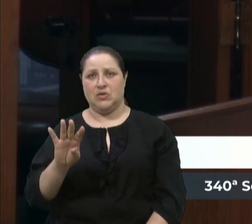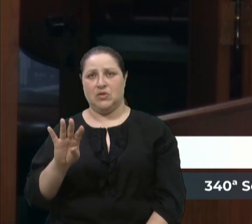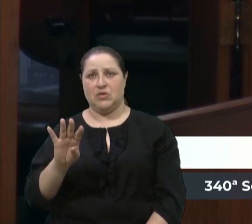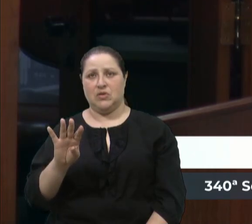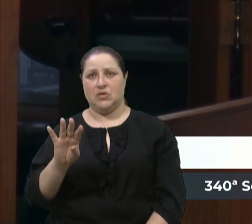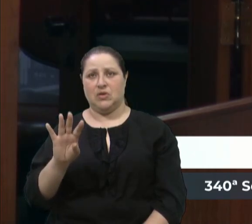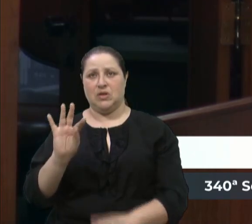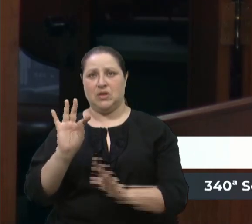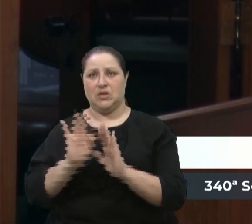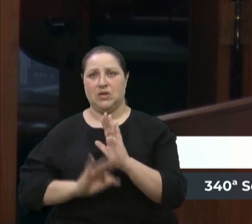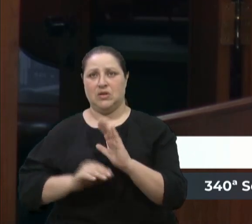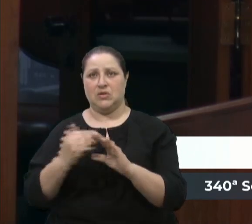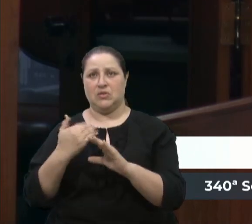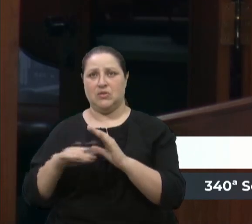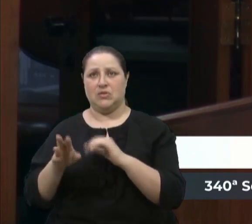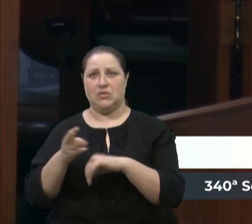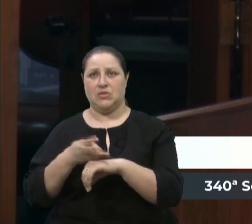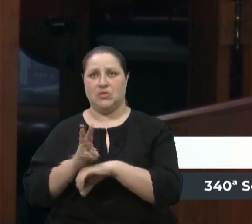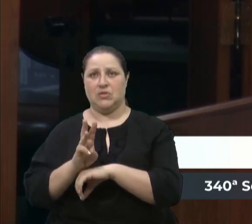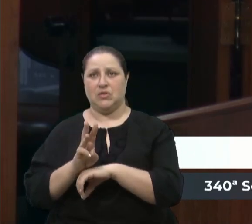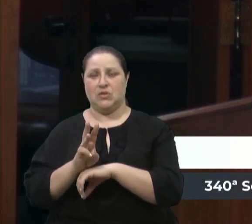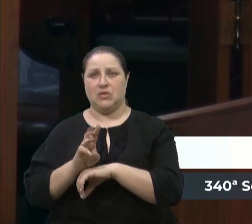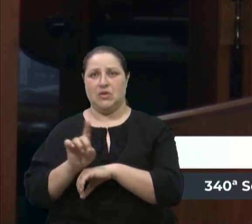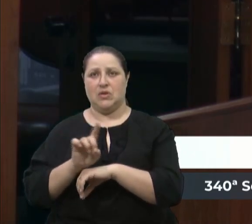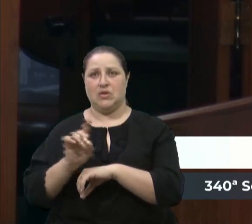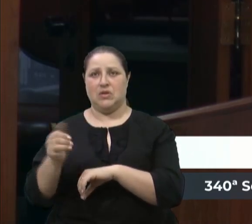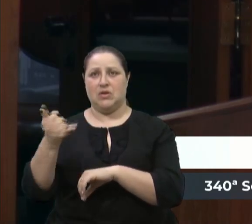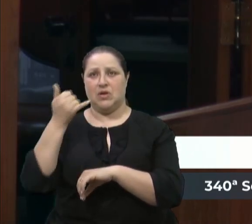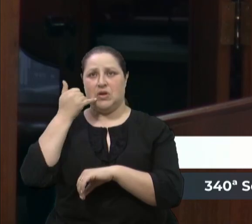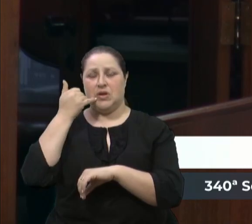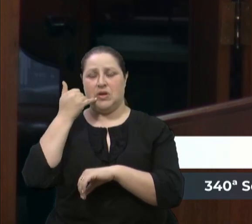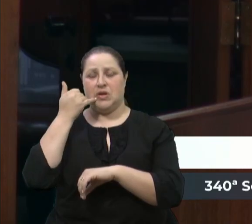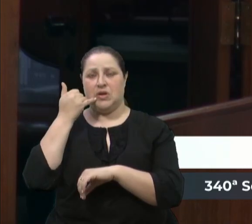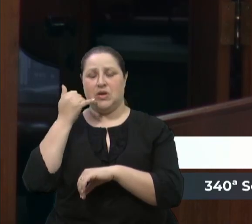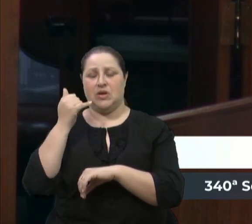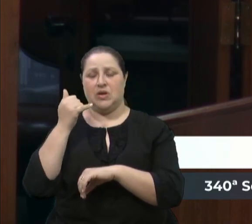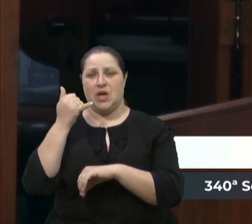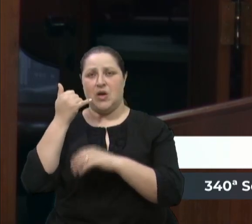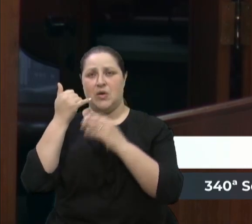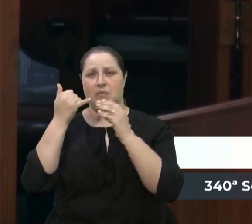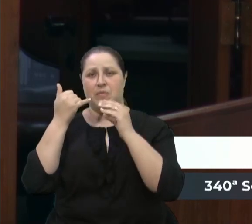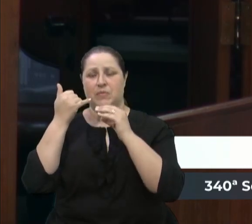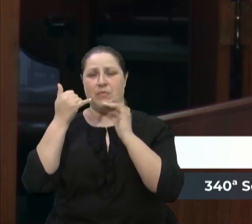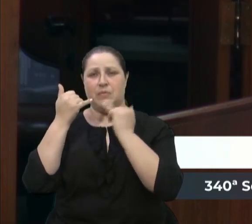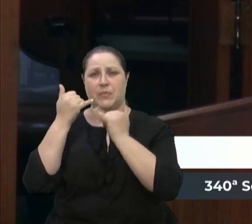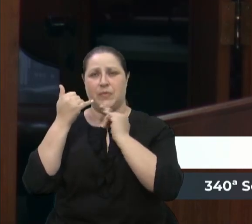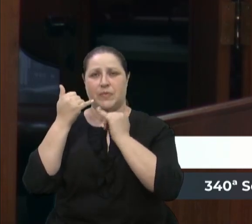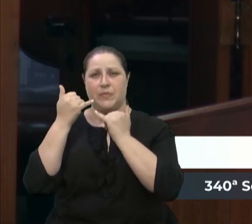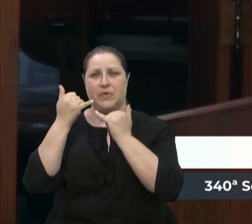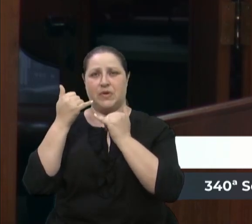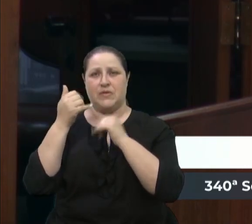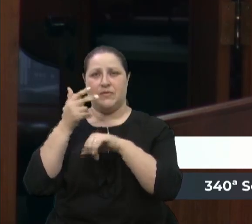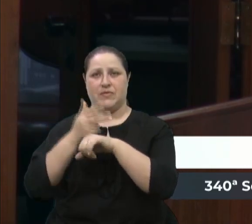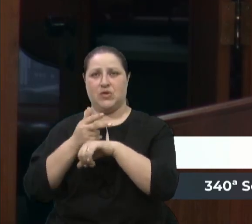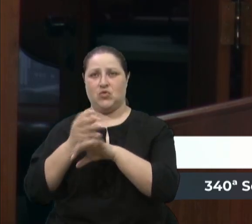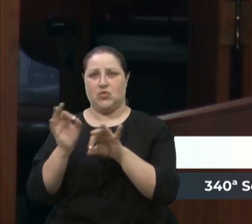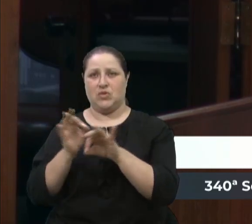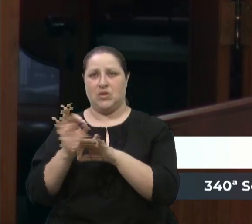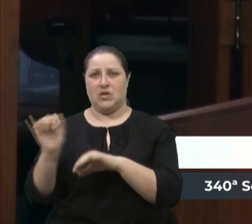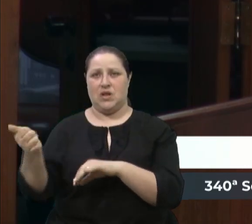de texto pelo WhatsApp, não atende por áudio ou vídeo, ou ligação nesse